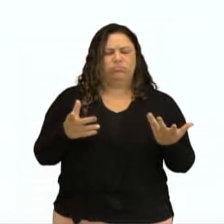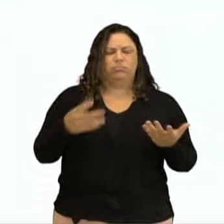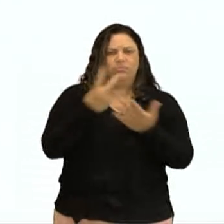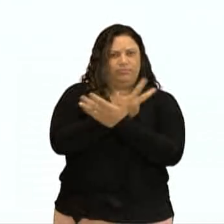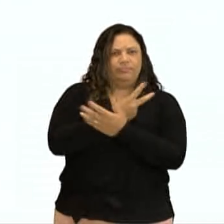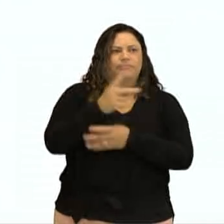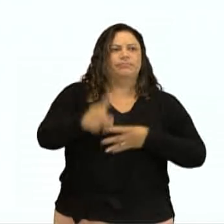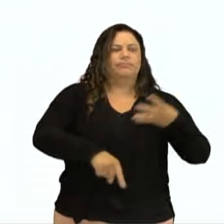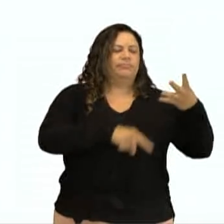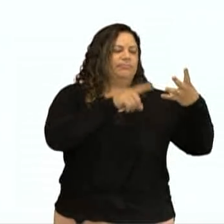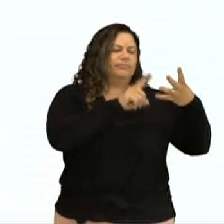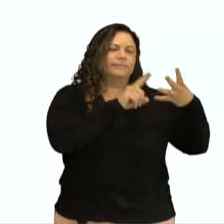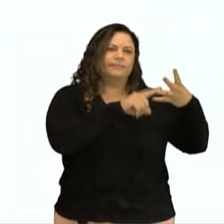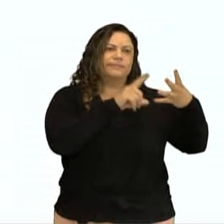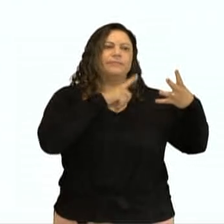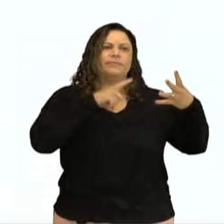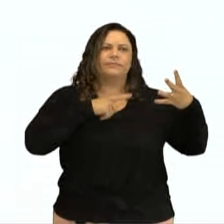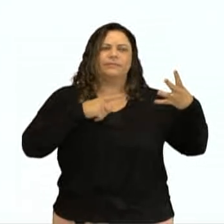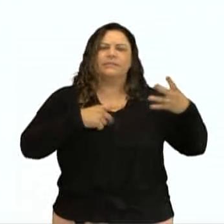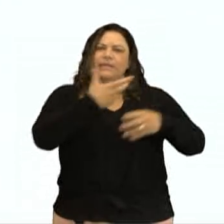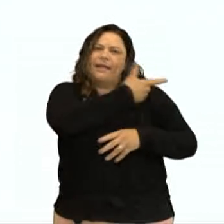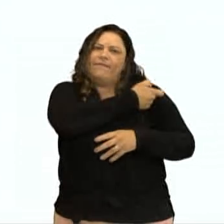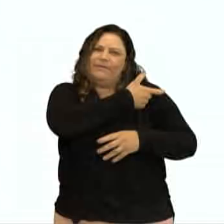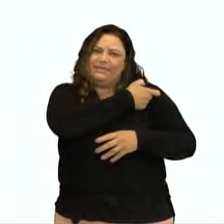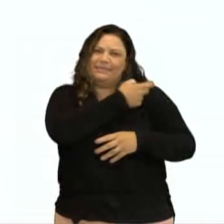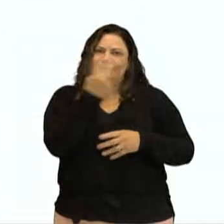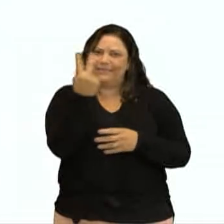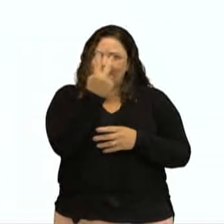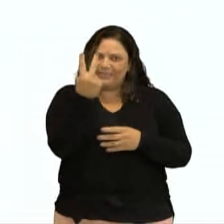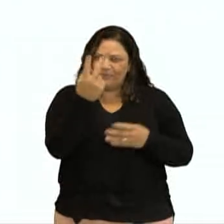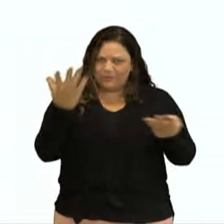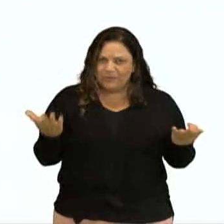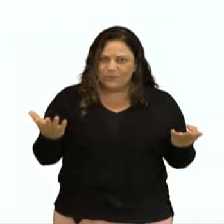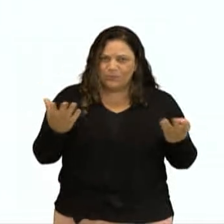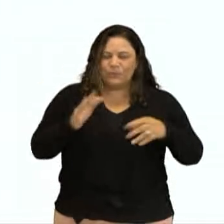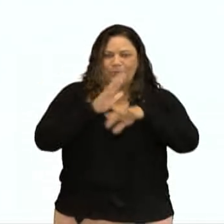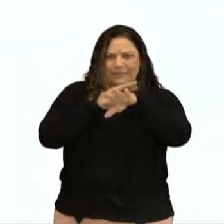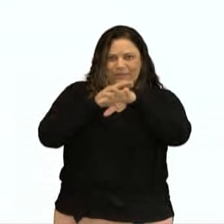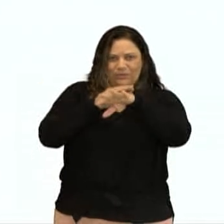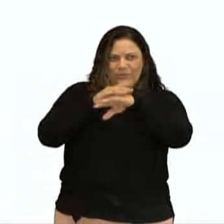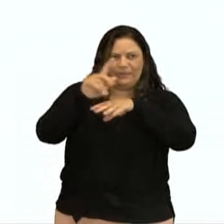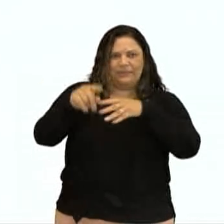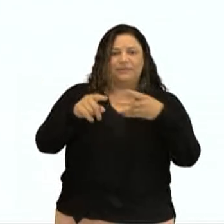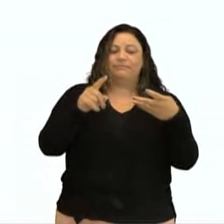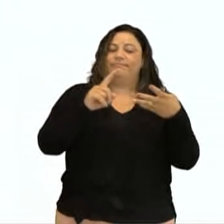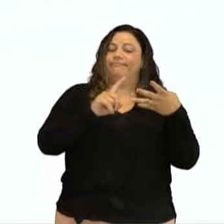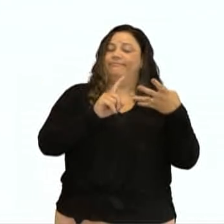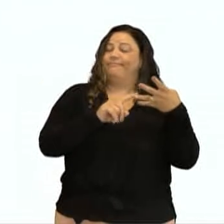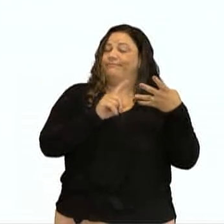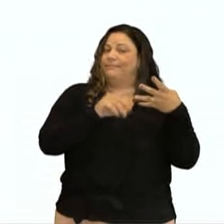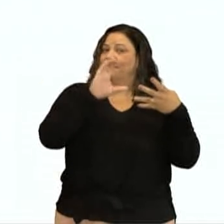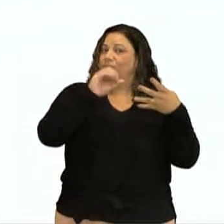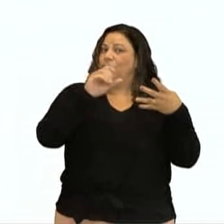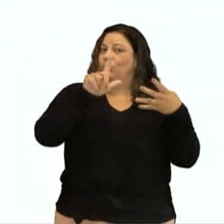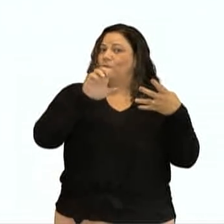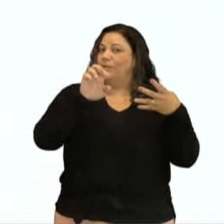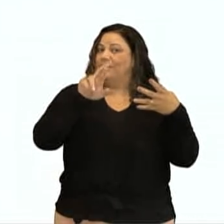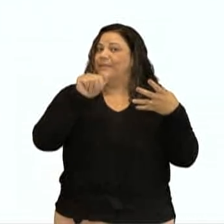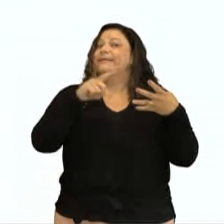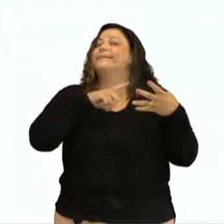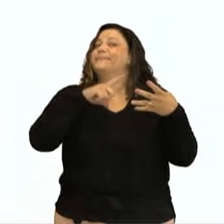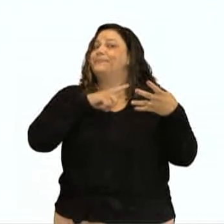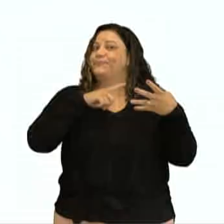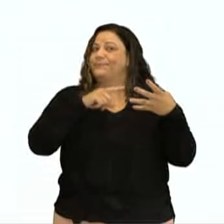errada. C. Existe vacina contra essas duas doenças? Para cólera, tem. Para leptospirose, não